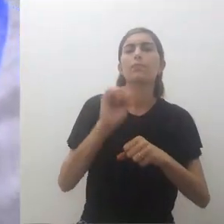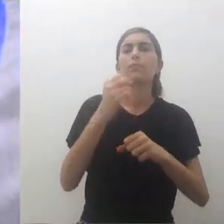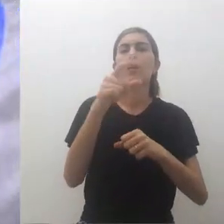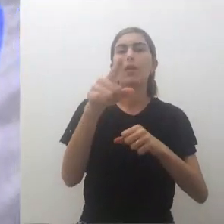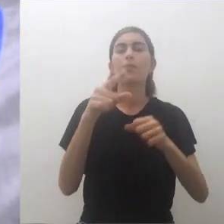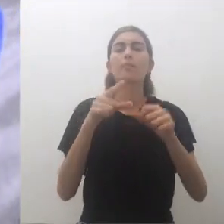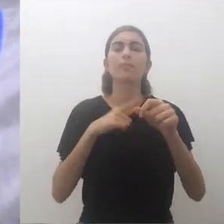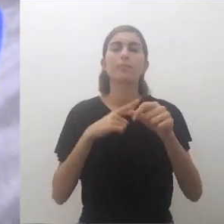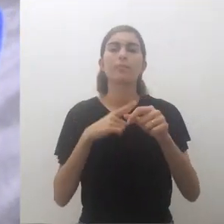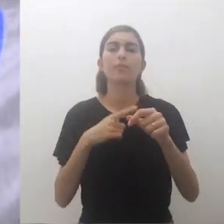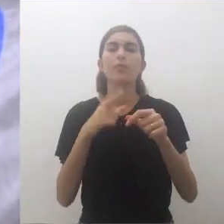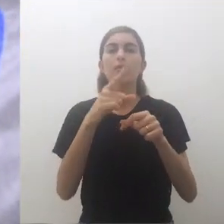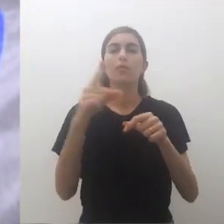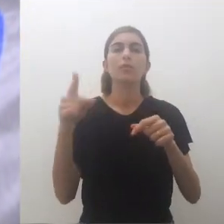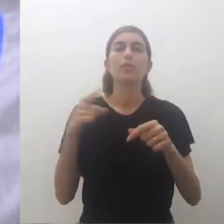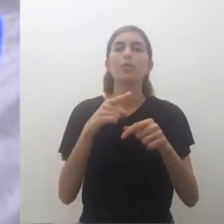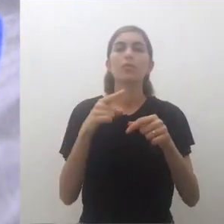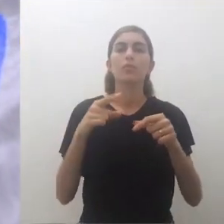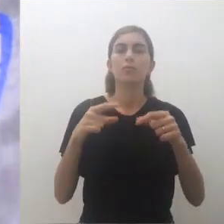elementos